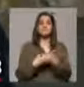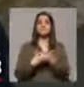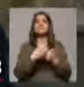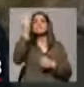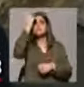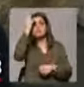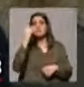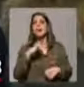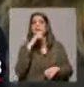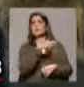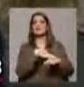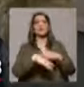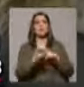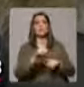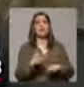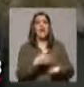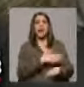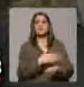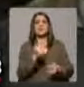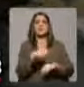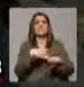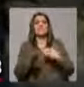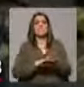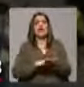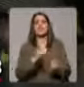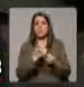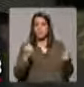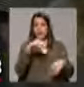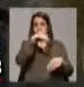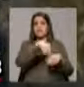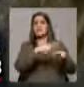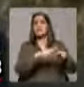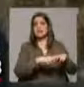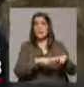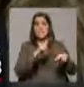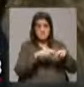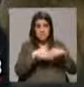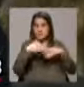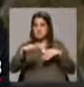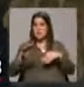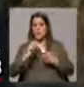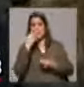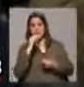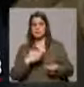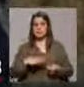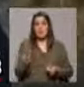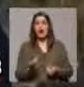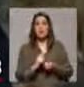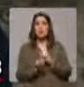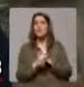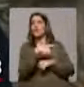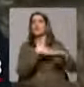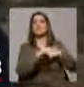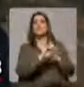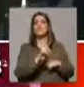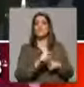as autoridades não fizeram para depois de este jovem ter saído da prisão há duas semanas, o que é que eles não fizeram para